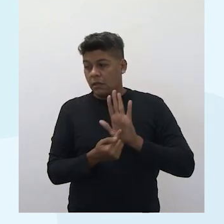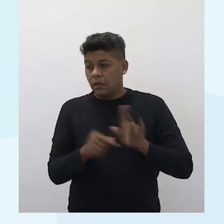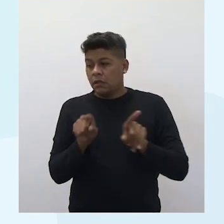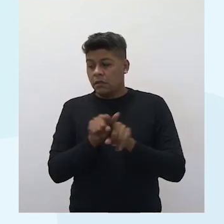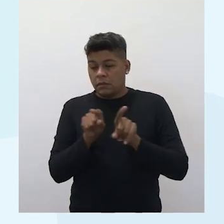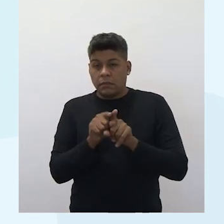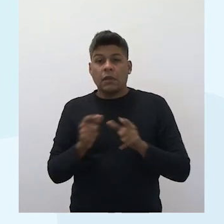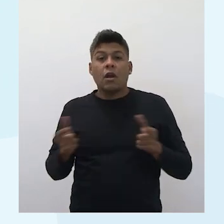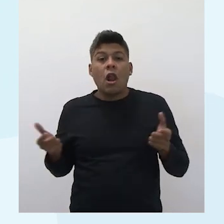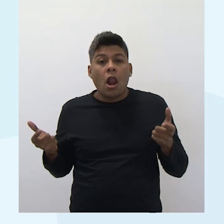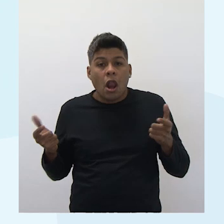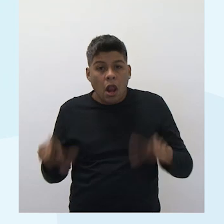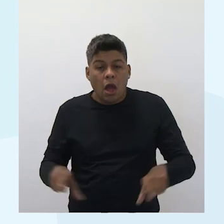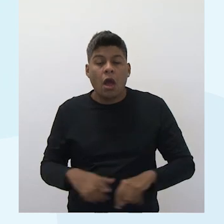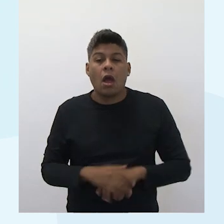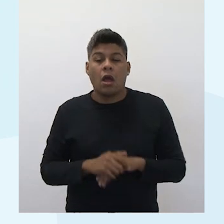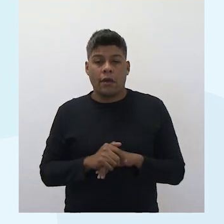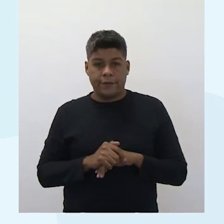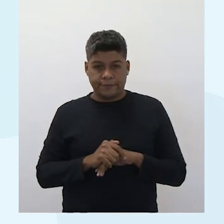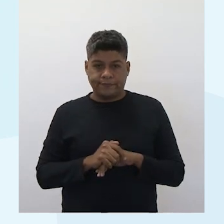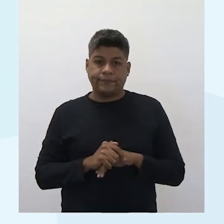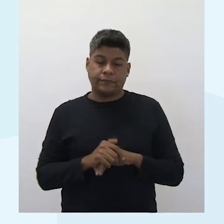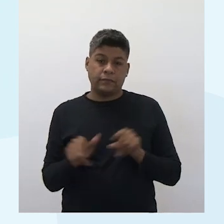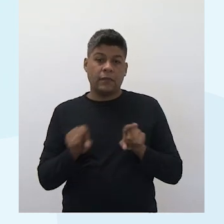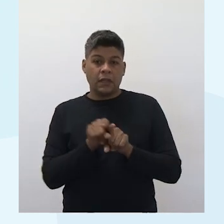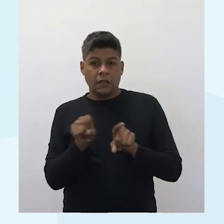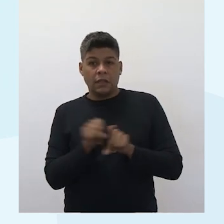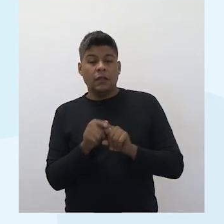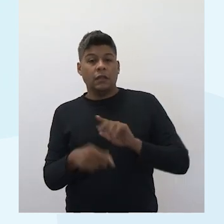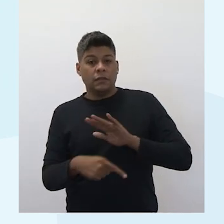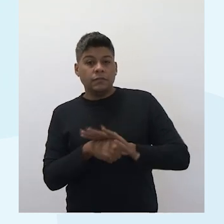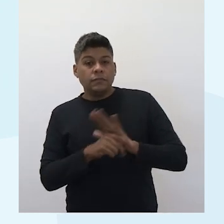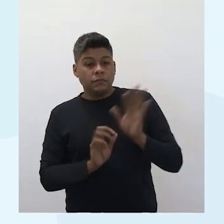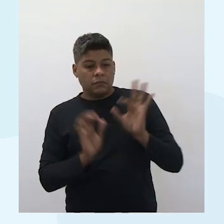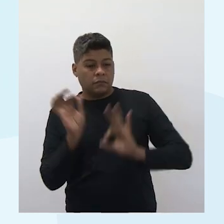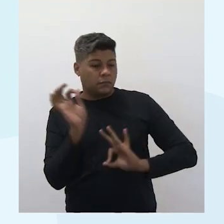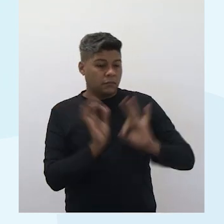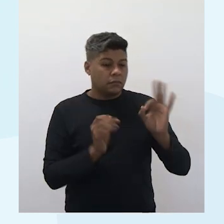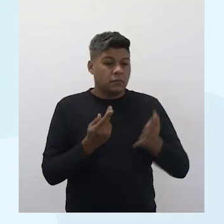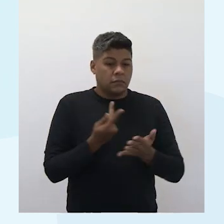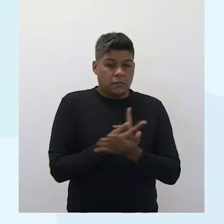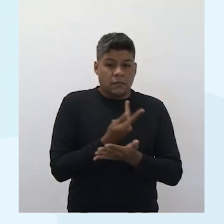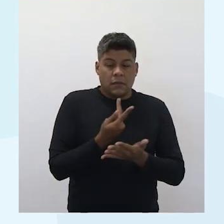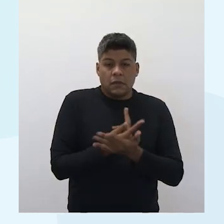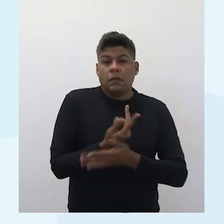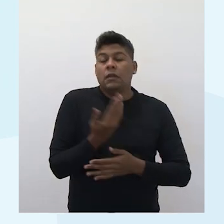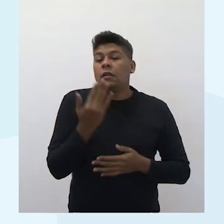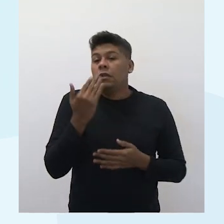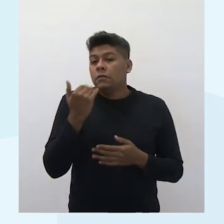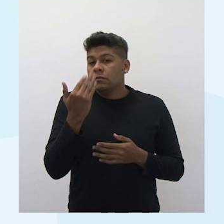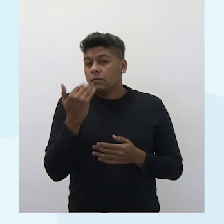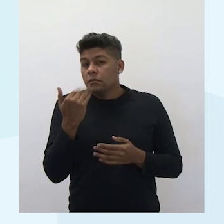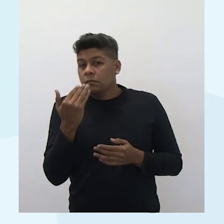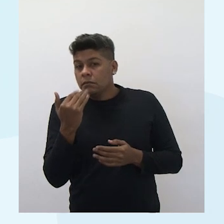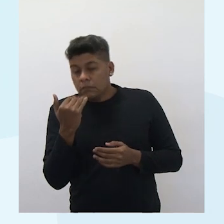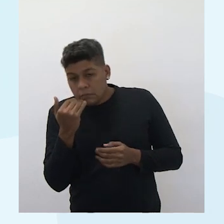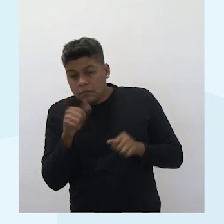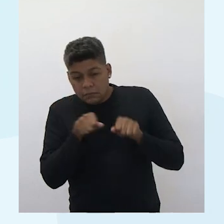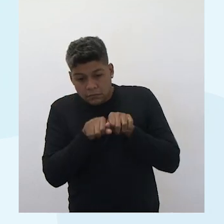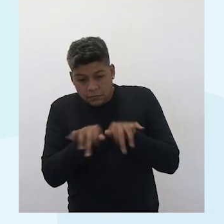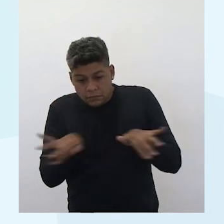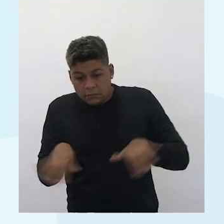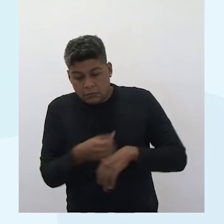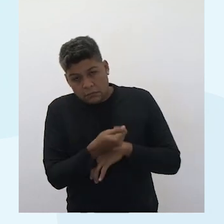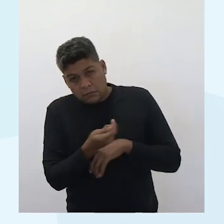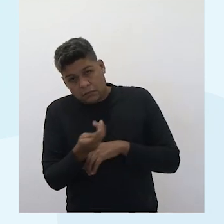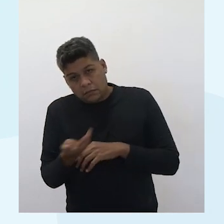questão do local, né? A questão do devido também manuseio inadequado dos alimentos, Amplia-se também a